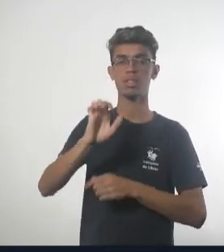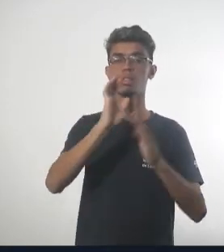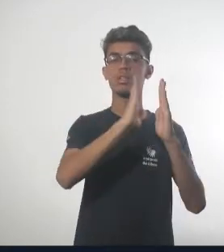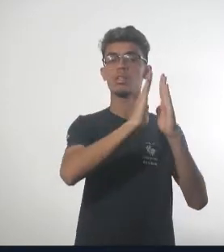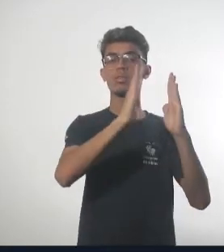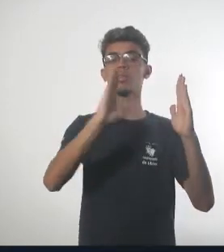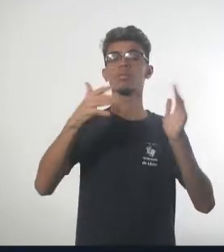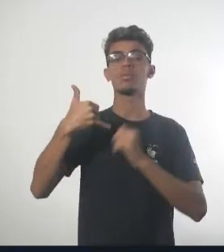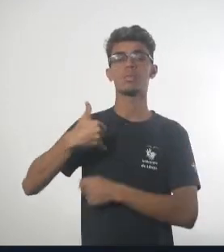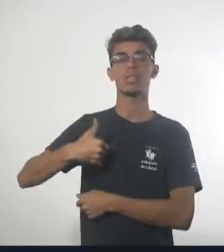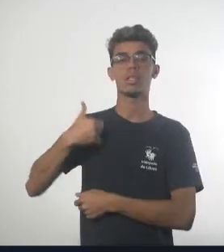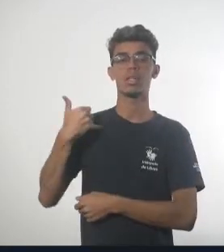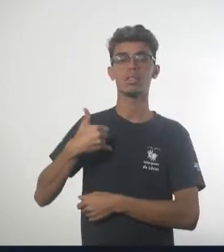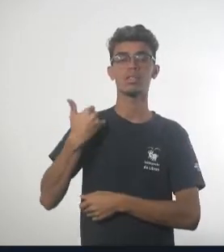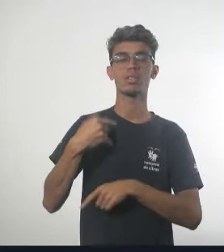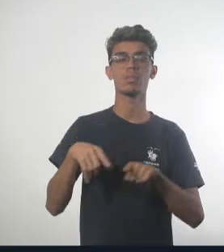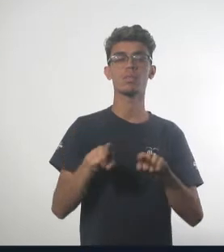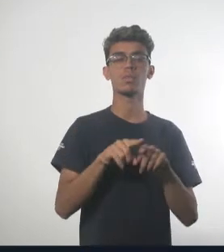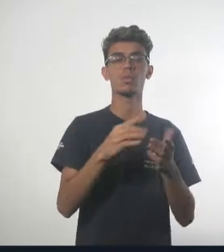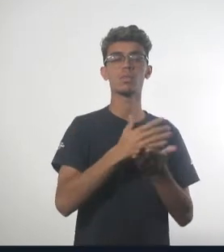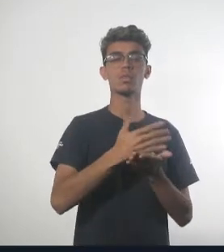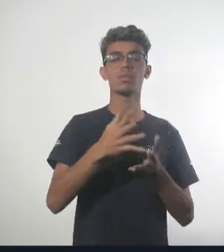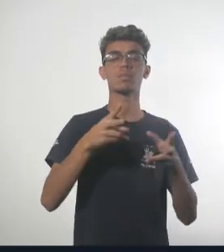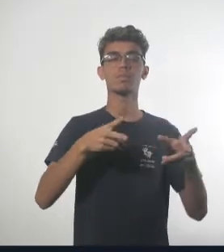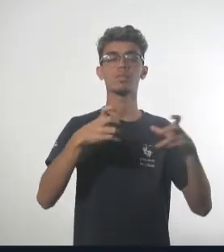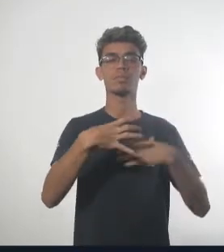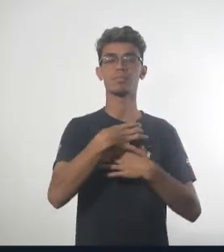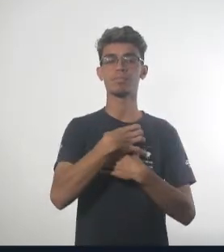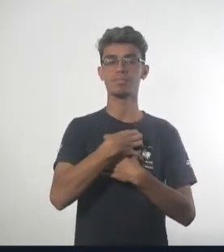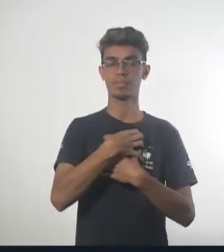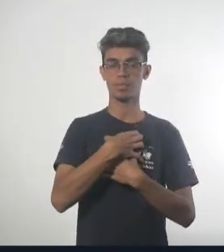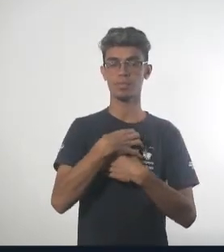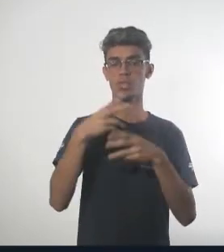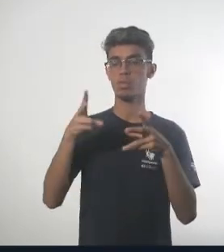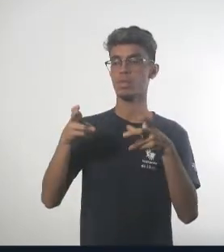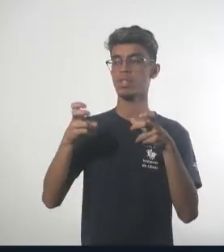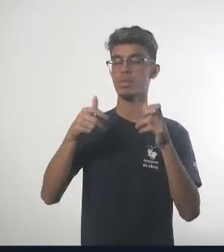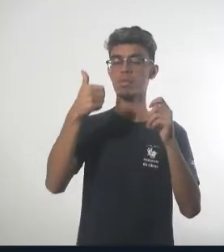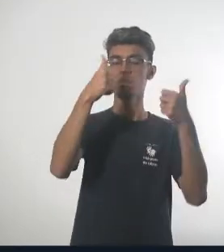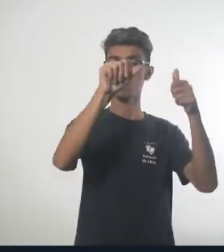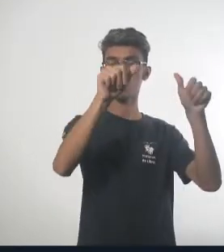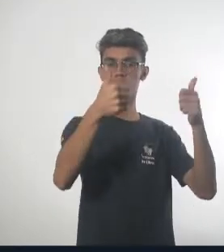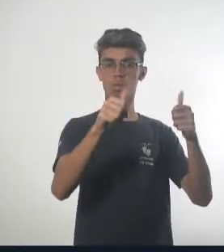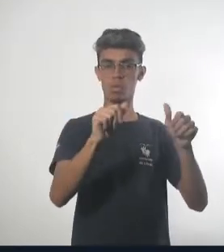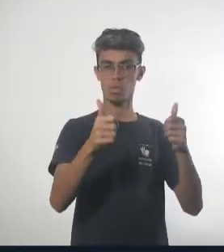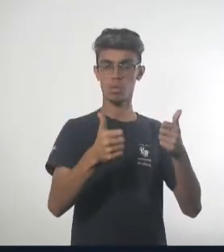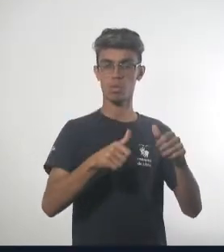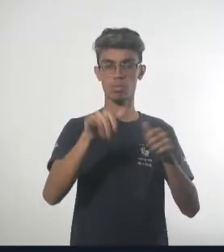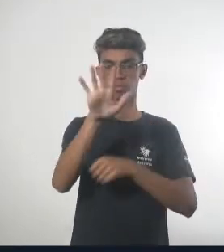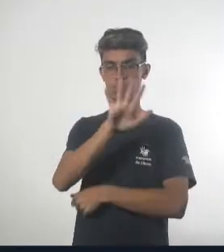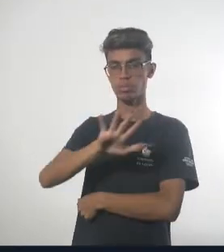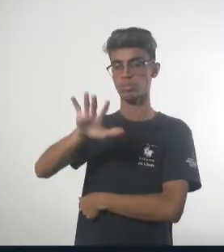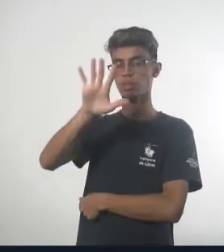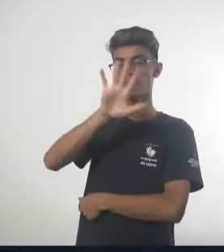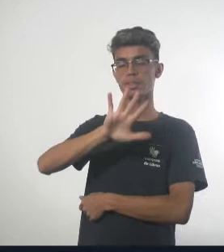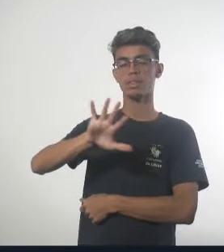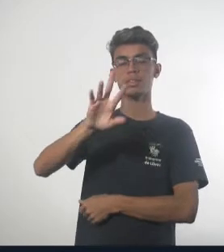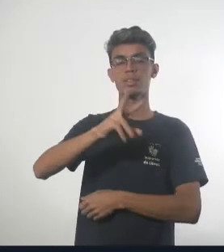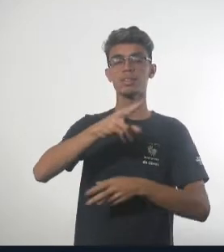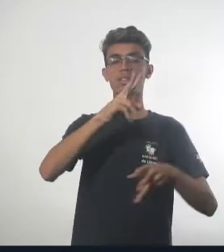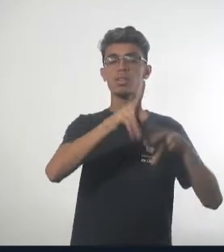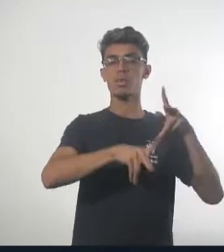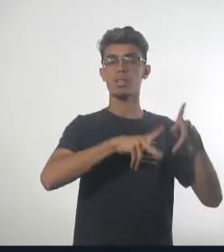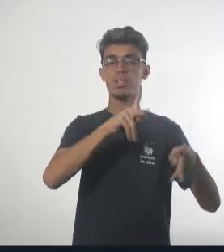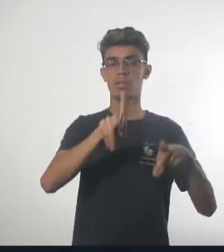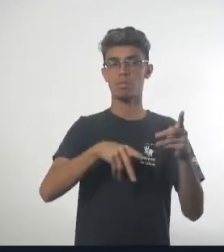por faixa etária. Então, a gente percebe que quando a gente analisa as SRAGs de uma forma geral, observando a população das